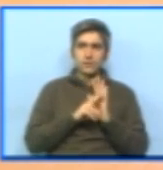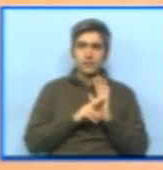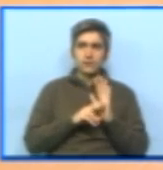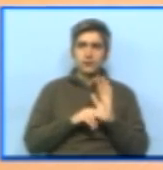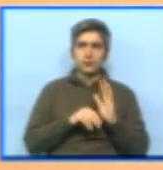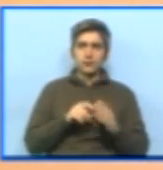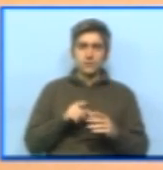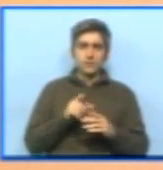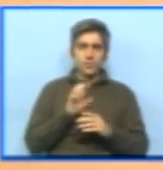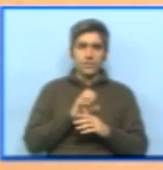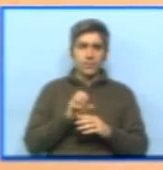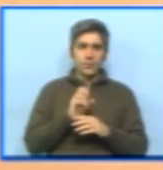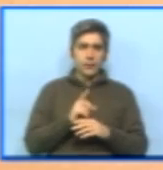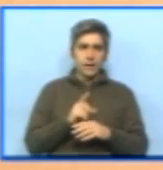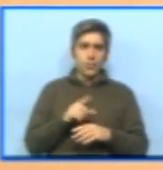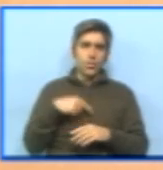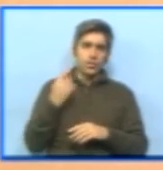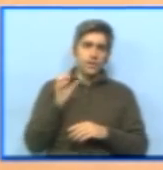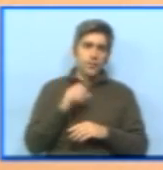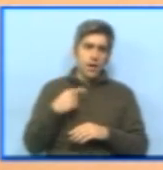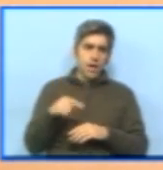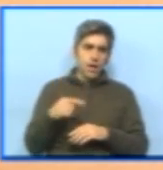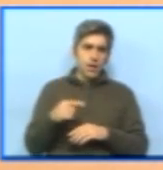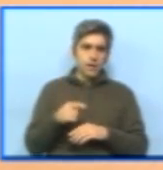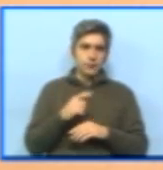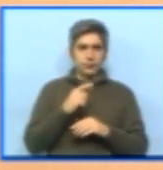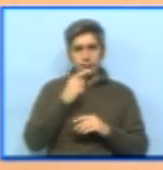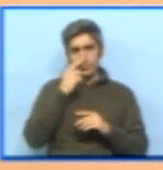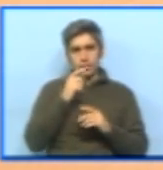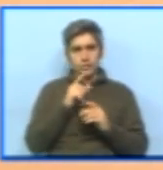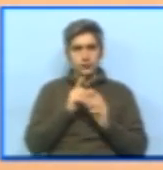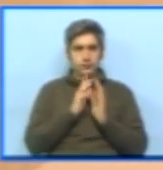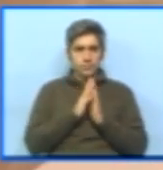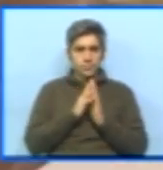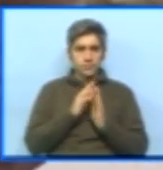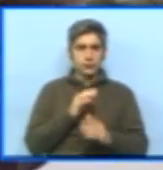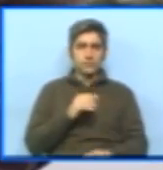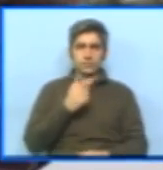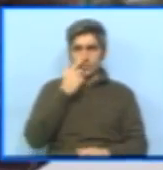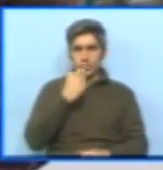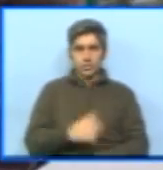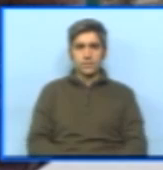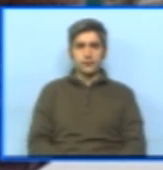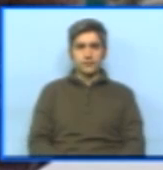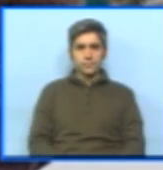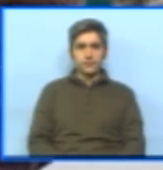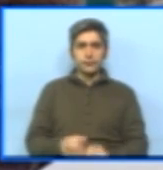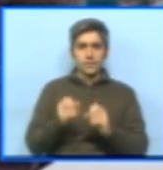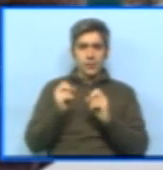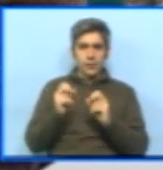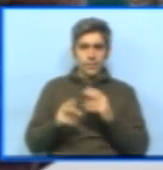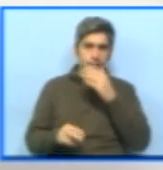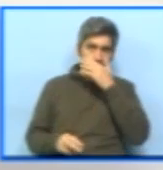servem desta forma, há outras formas, mas para este caminho interior e pessoal. E já lá vamos a essas